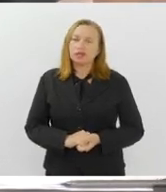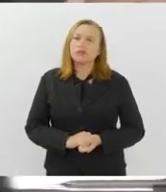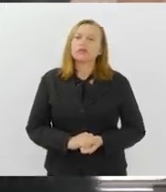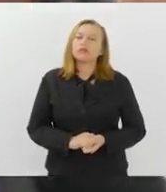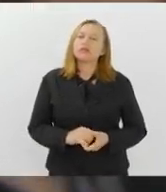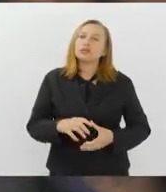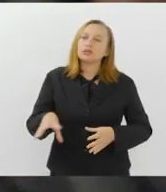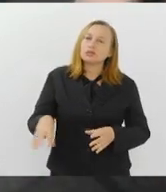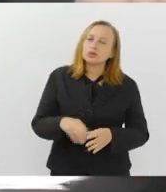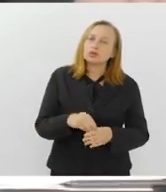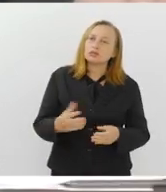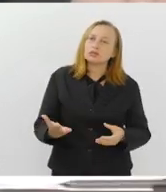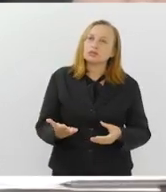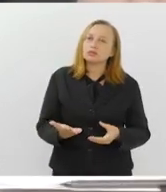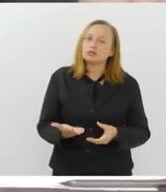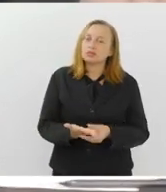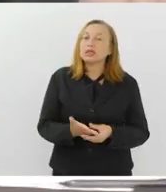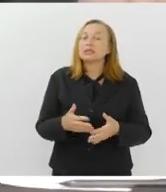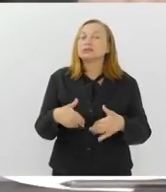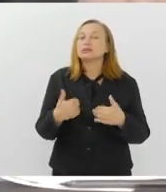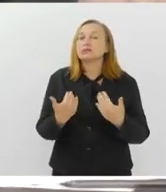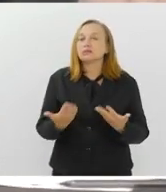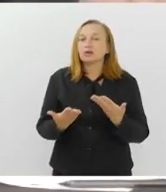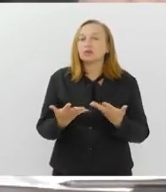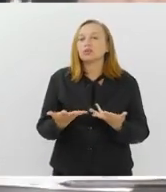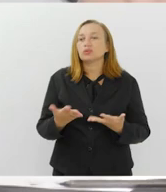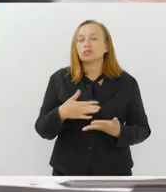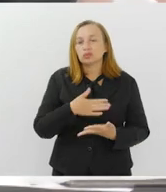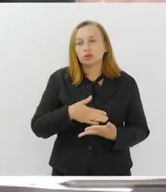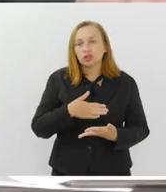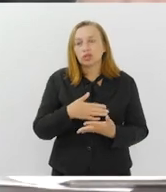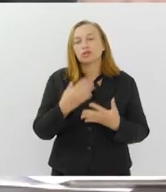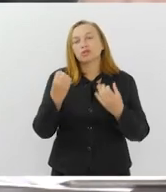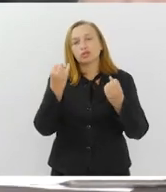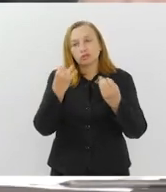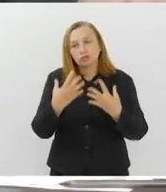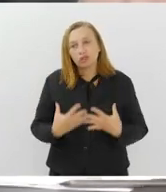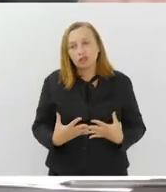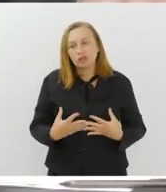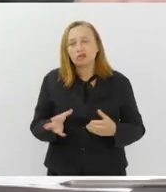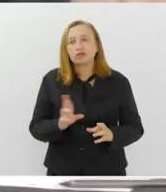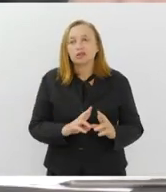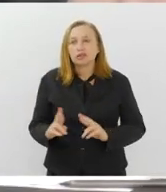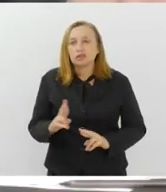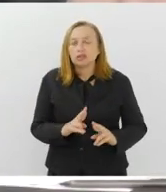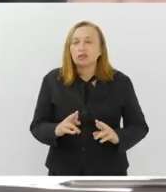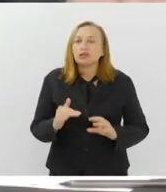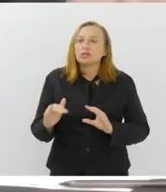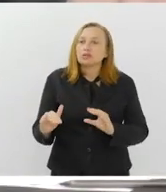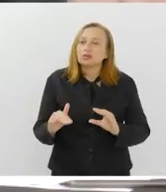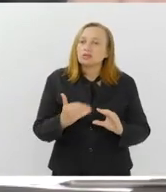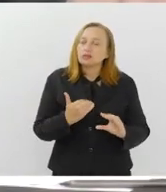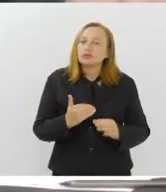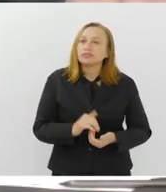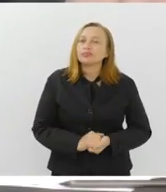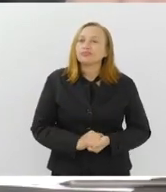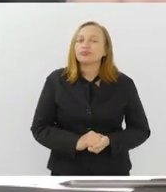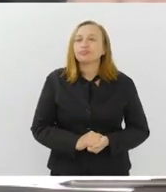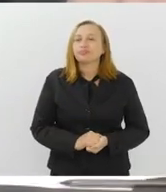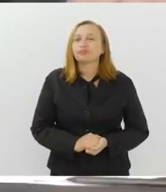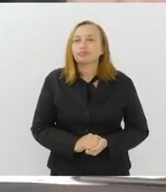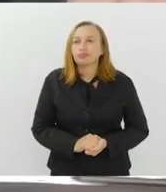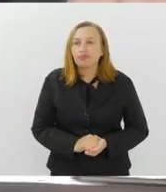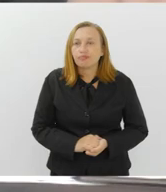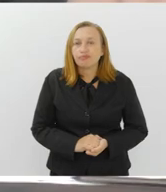processo. Então, gostaria de um pouco de esclarecimento em relação a uma questão que enviamos. Em um